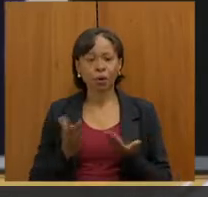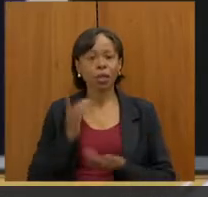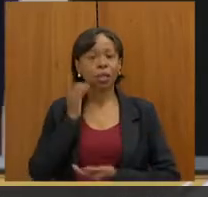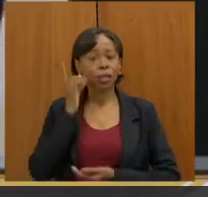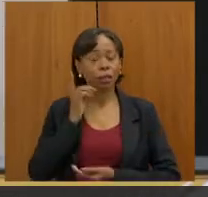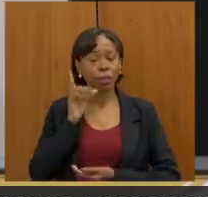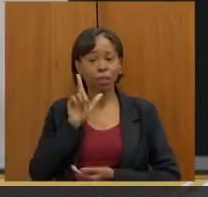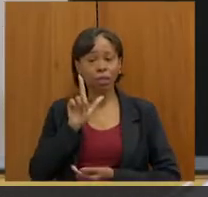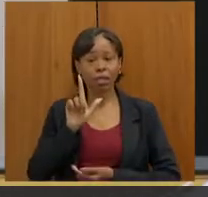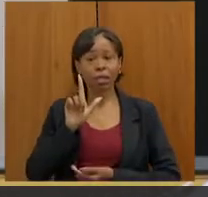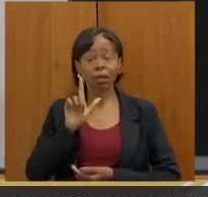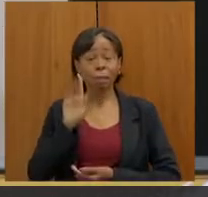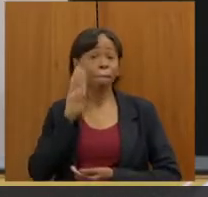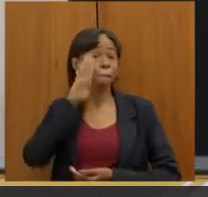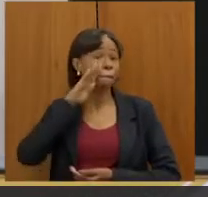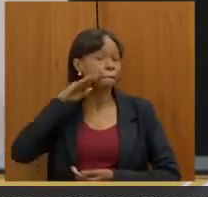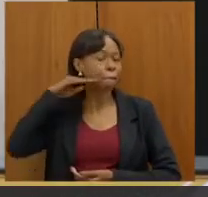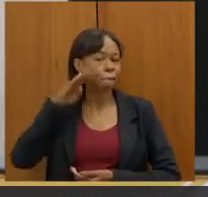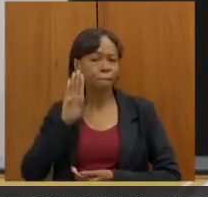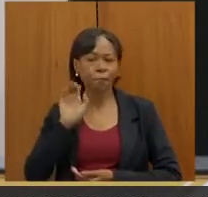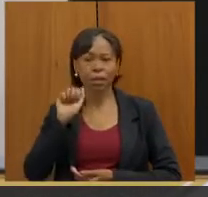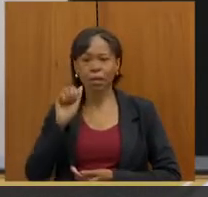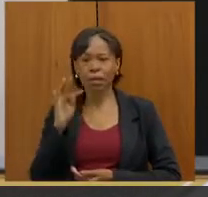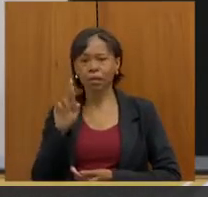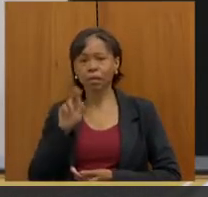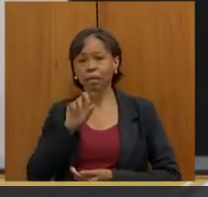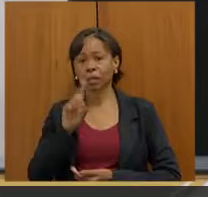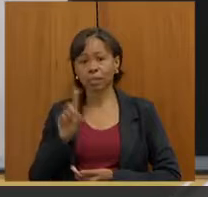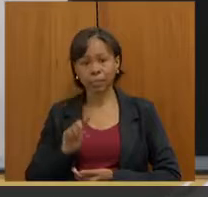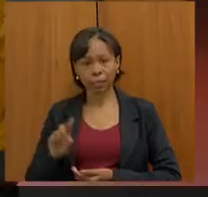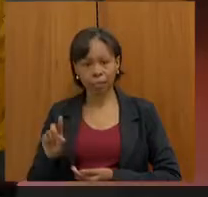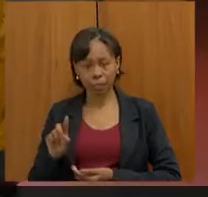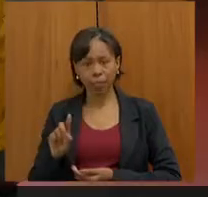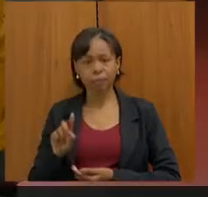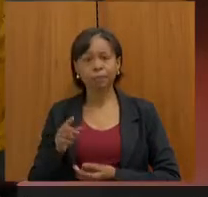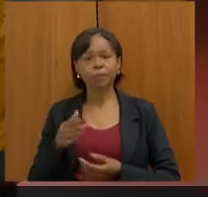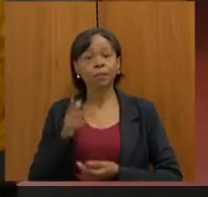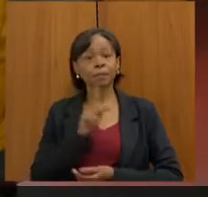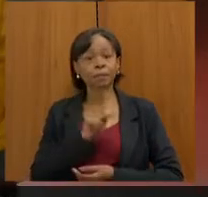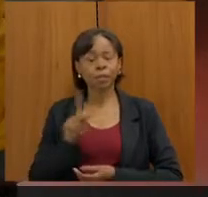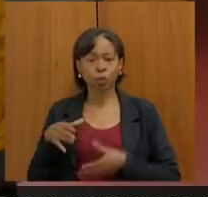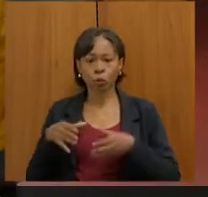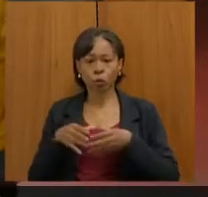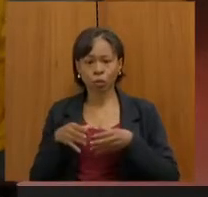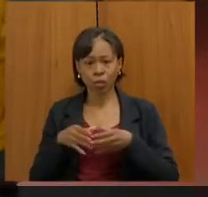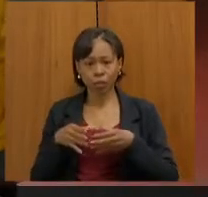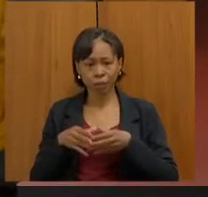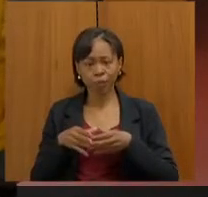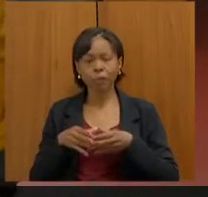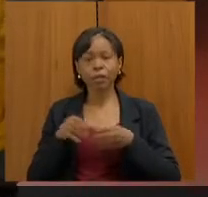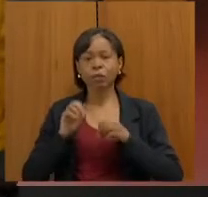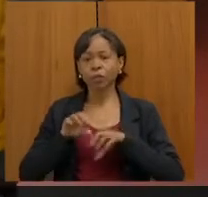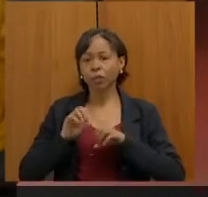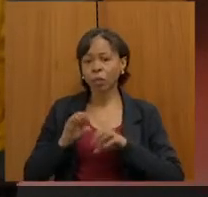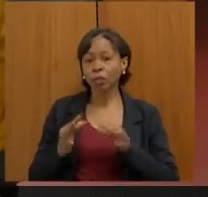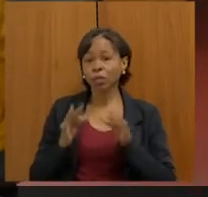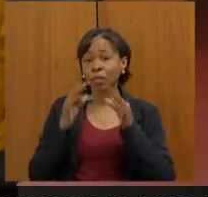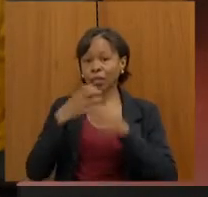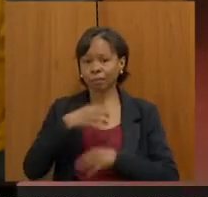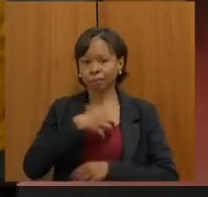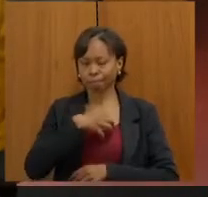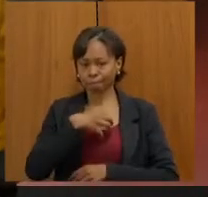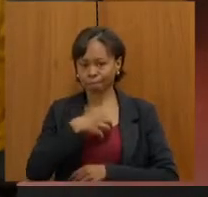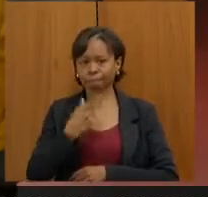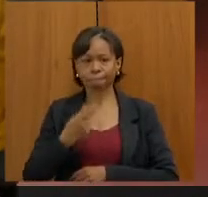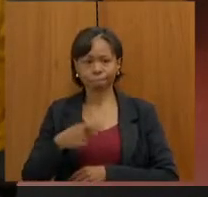Cerqueira presidente da Comissão de Educação Ciência e Tecnologia da Assembleia Legislativa de Minas Gerais e membro também aqui da nossa